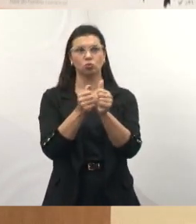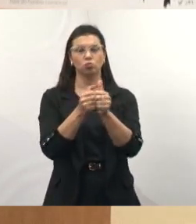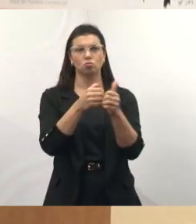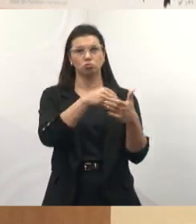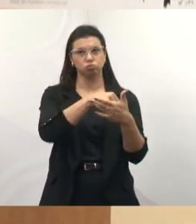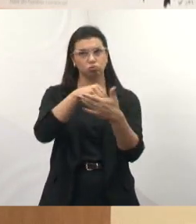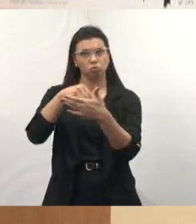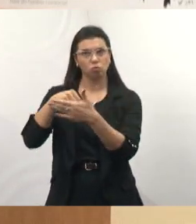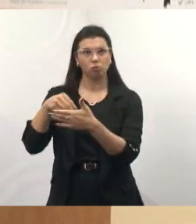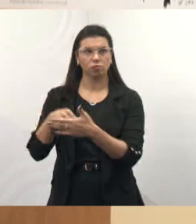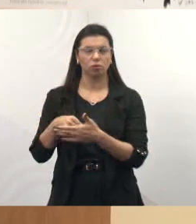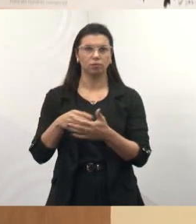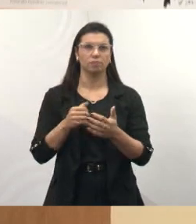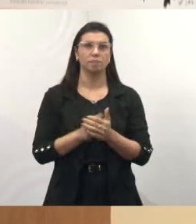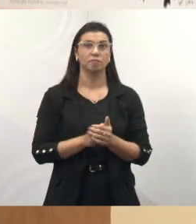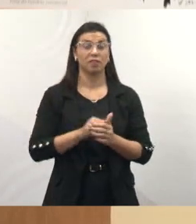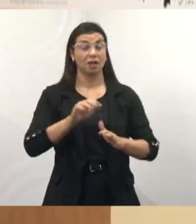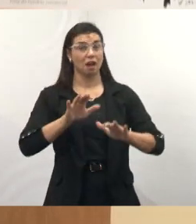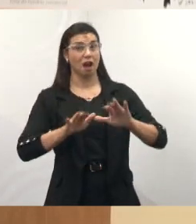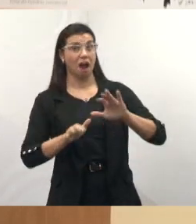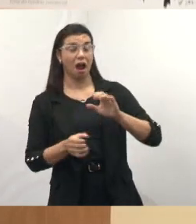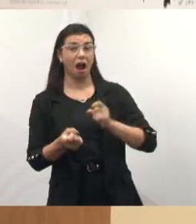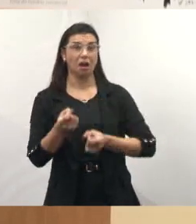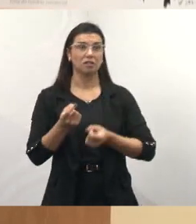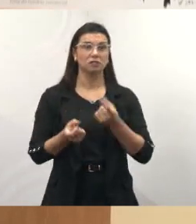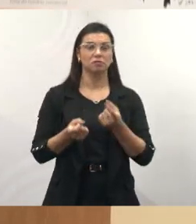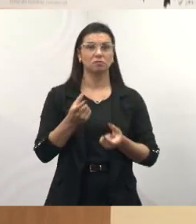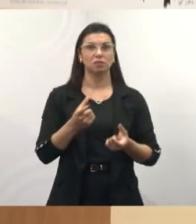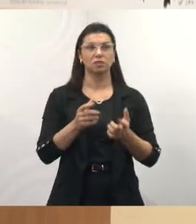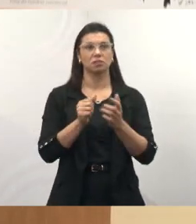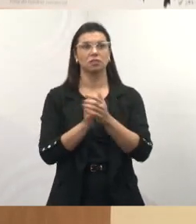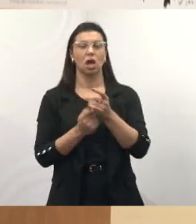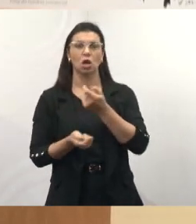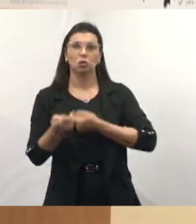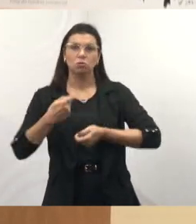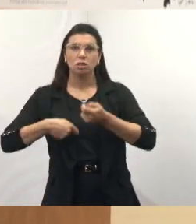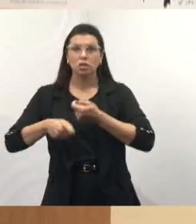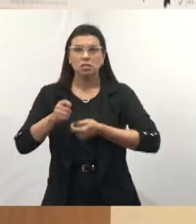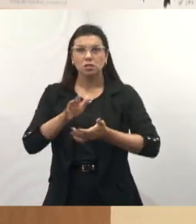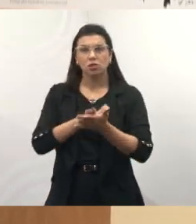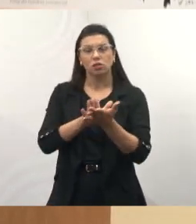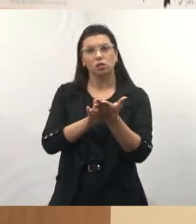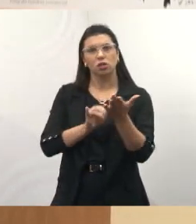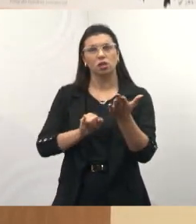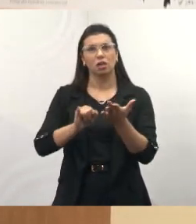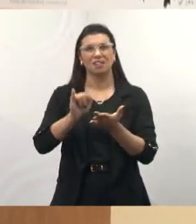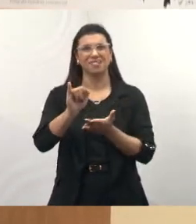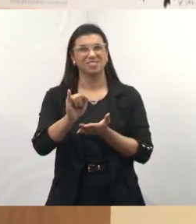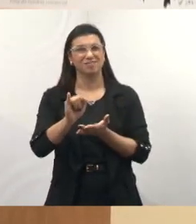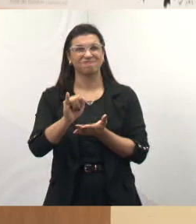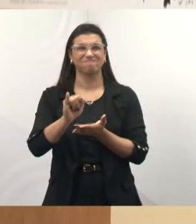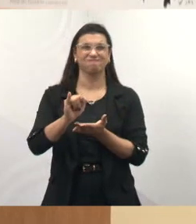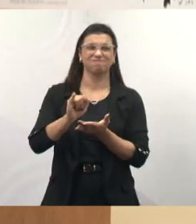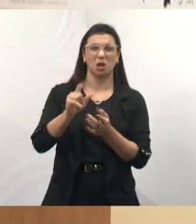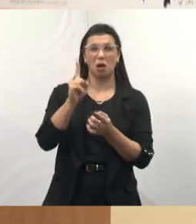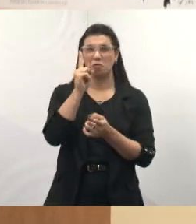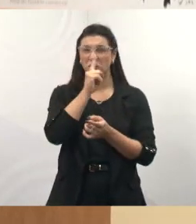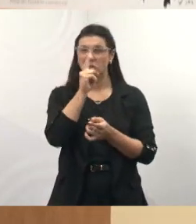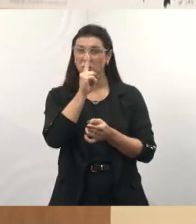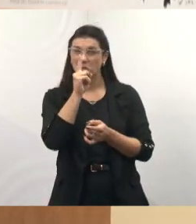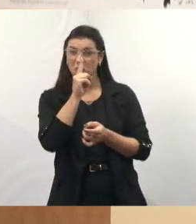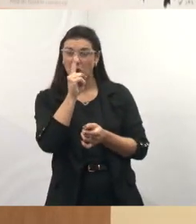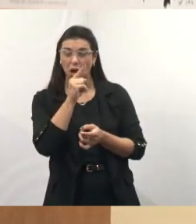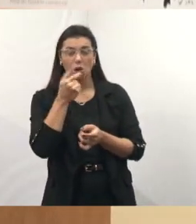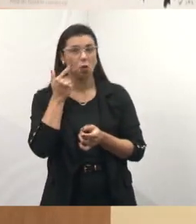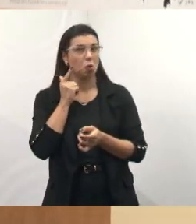pela aprovação das contas. Às vezes, a gestão municipal fica a desejar ou não tem condições ou não